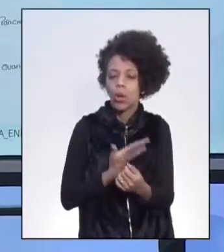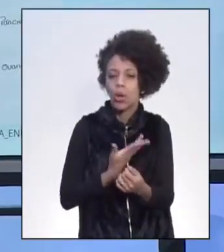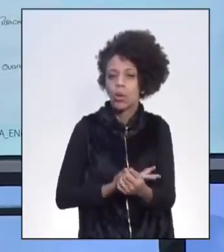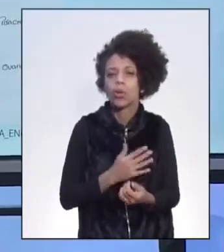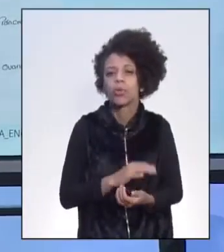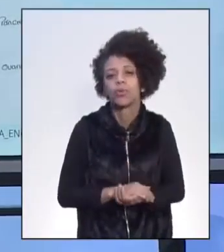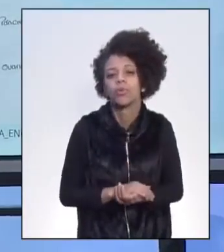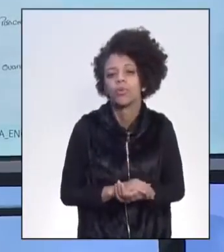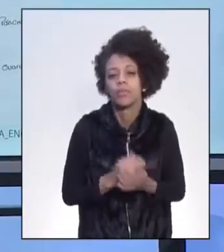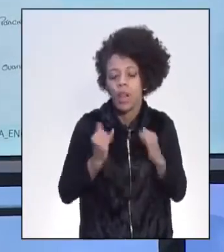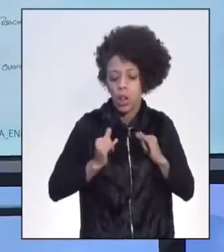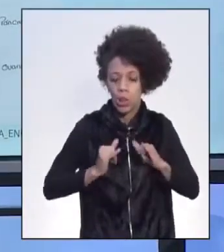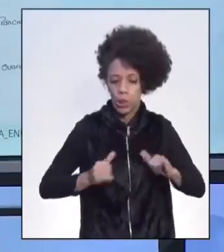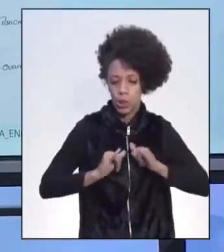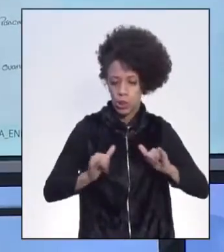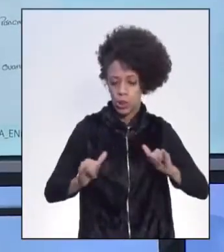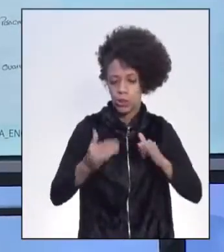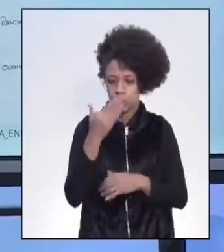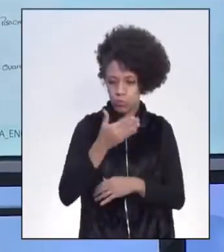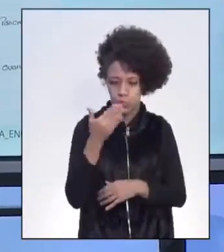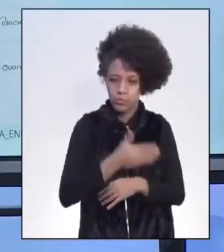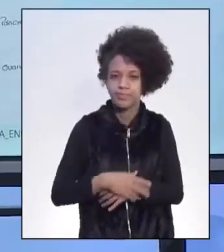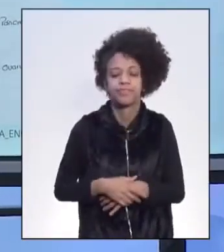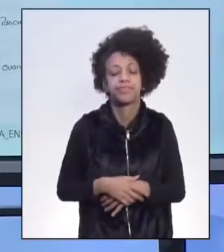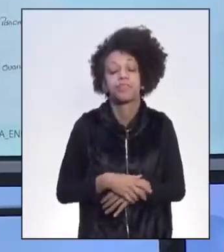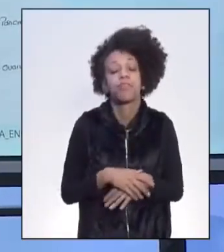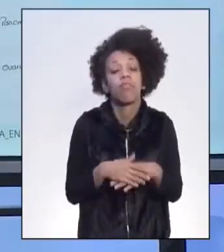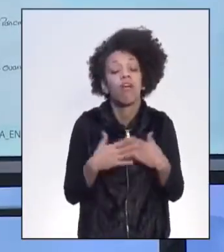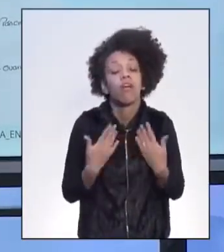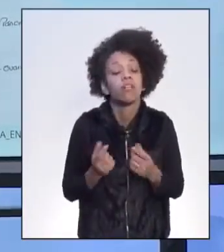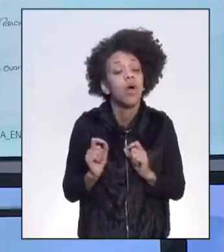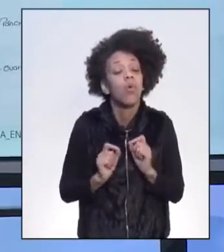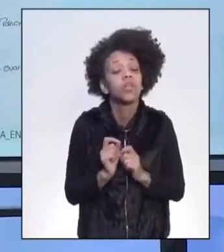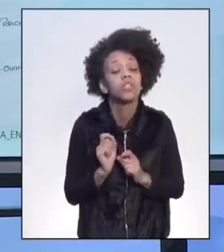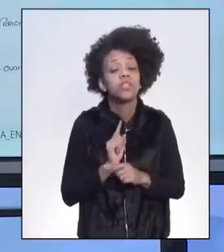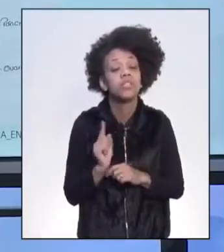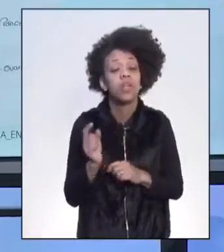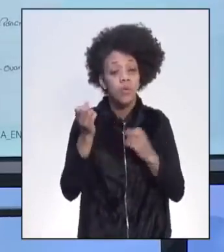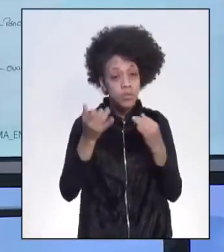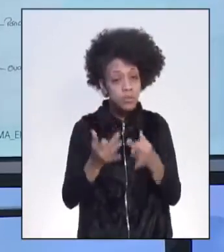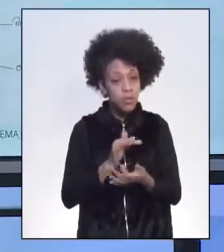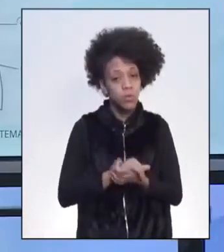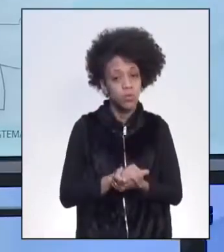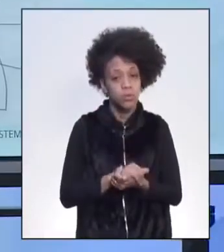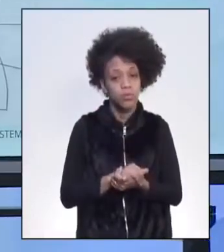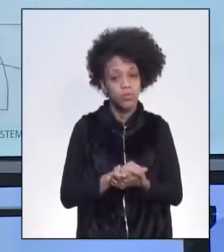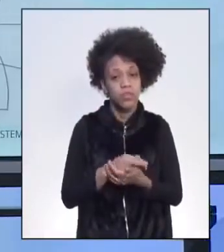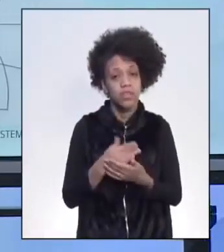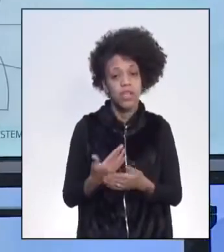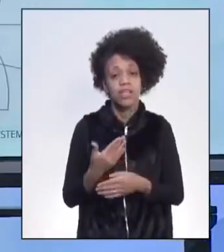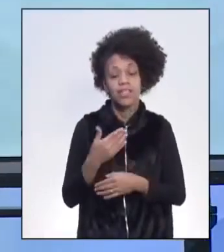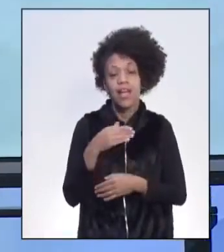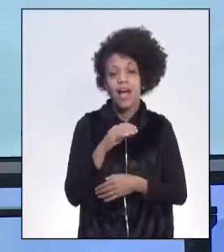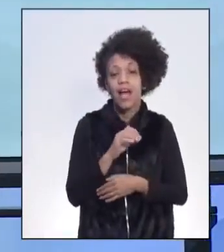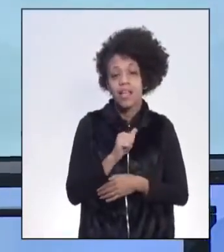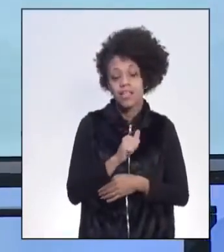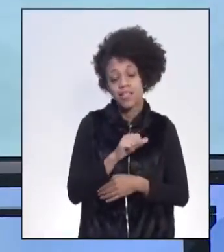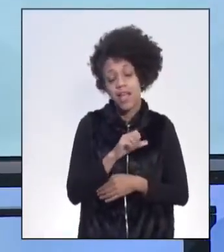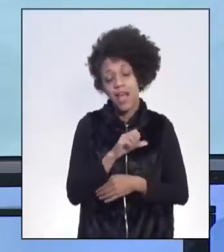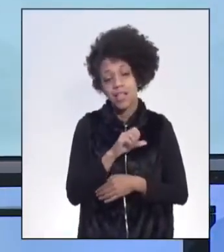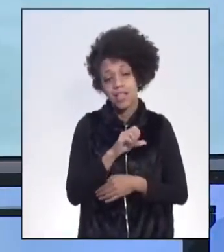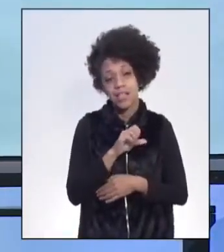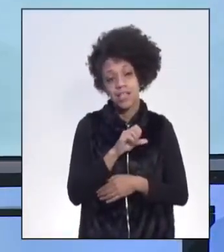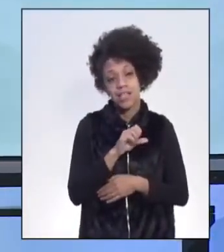gente produzir energia e tal. Então, o que a gente não falou? A gente não falou das gônadas sexuais.